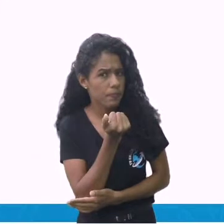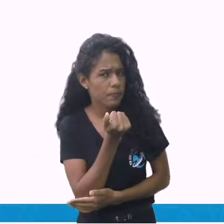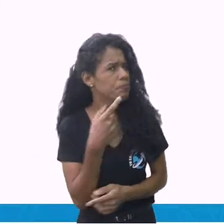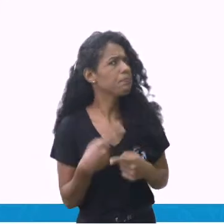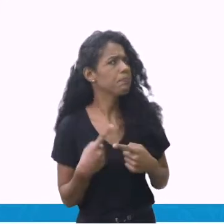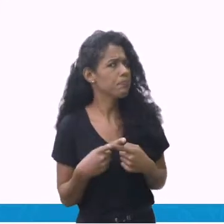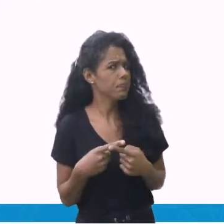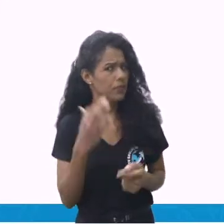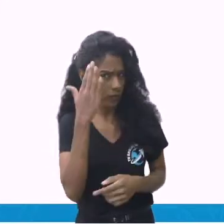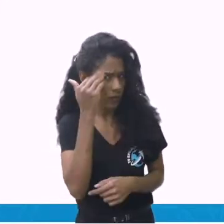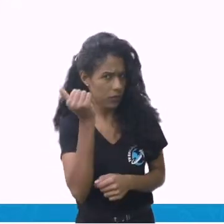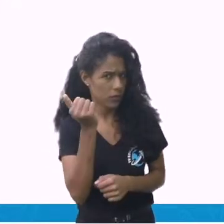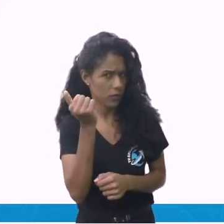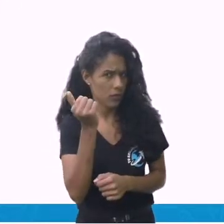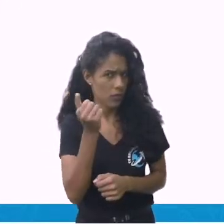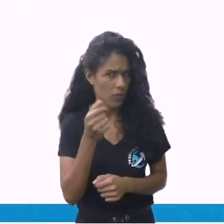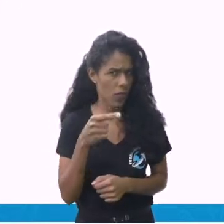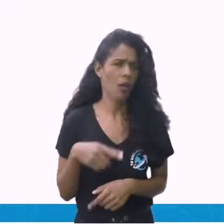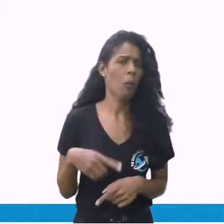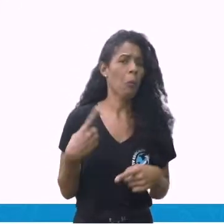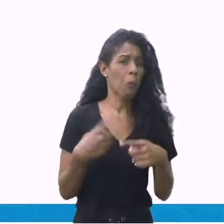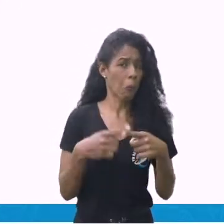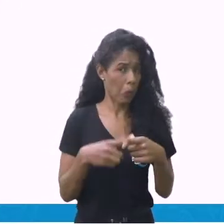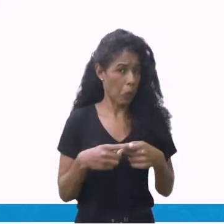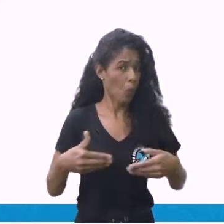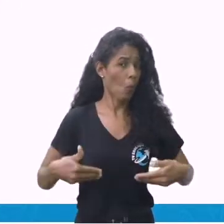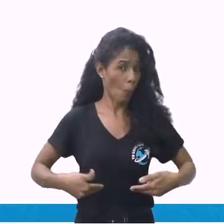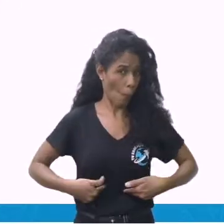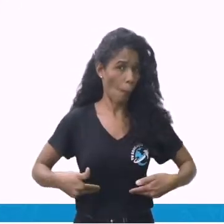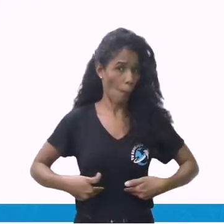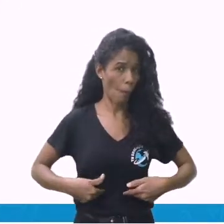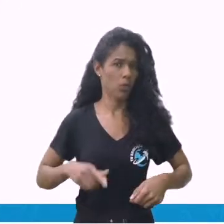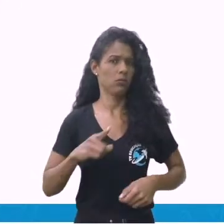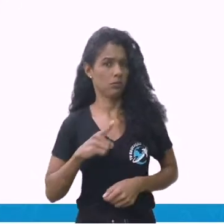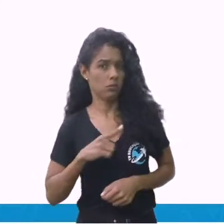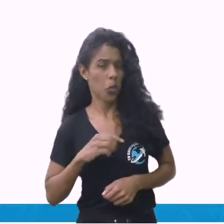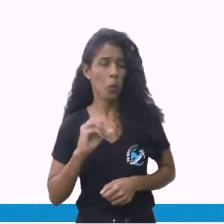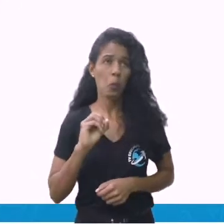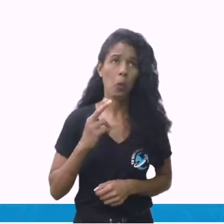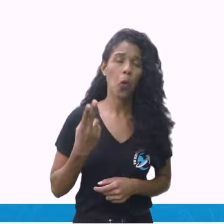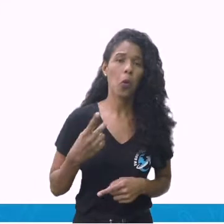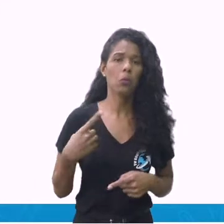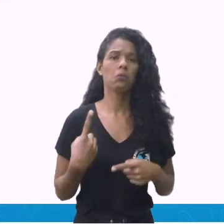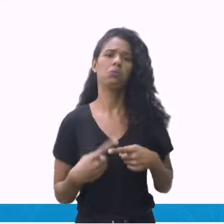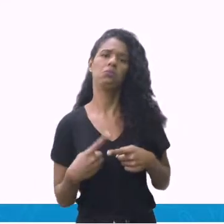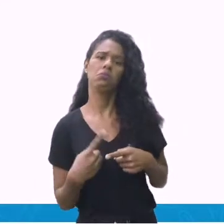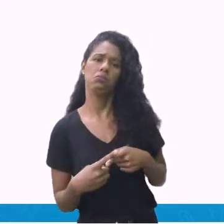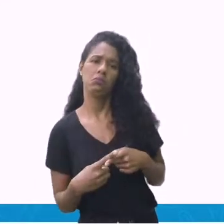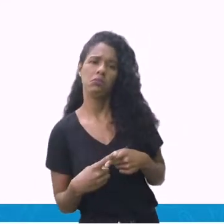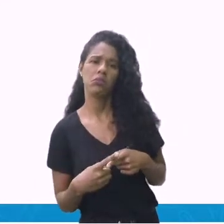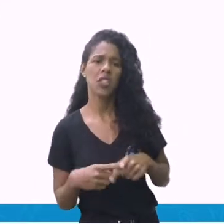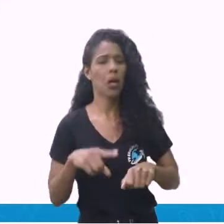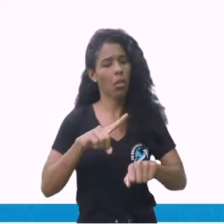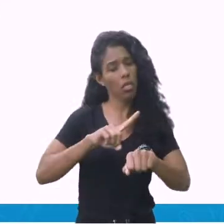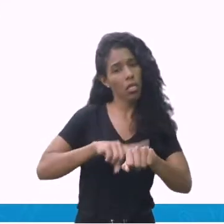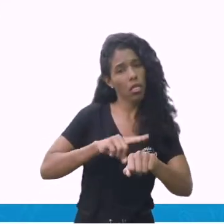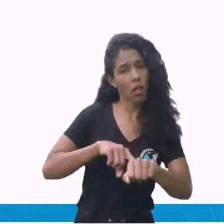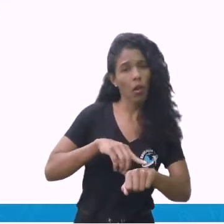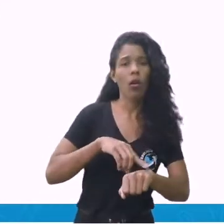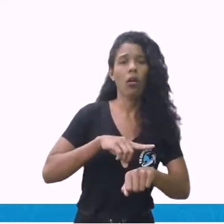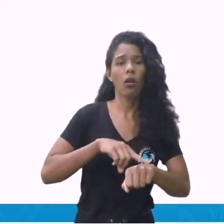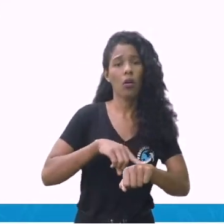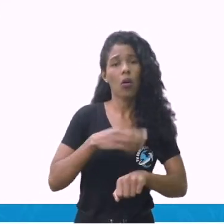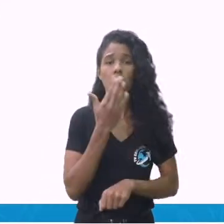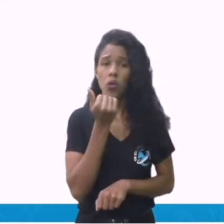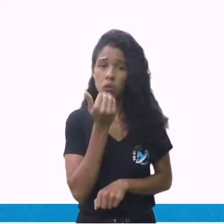Você se alimenta porque você tem fome? Ou você se alimenta porque está no horário